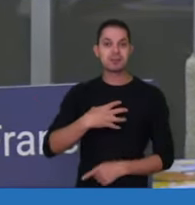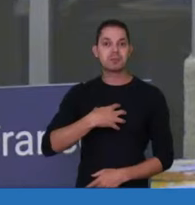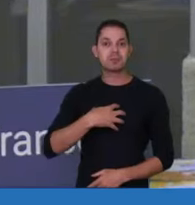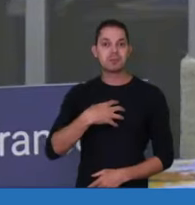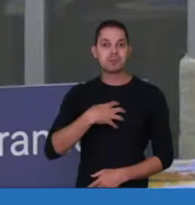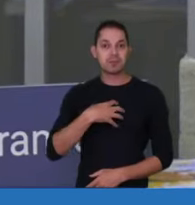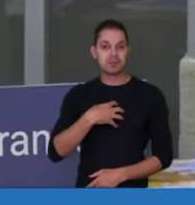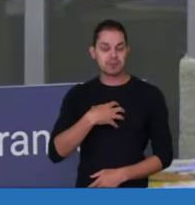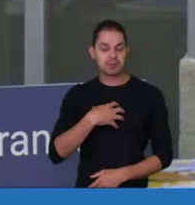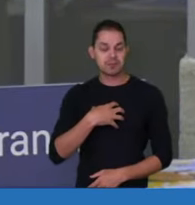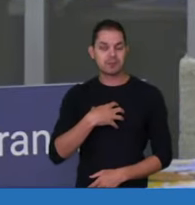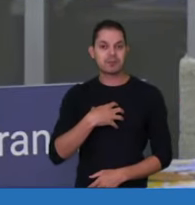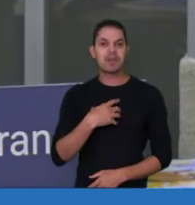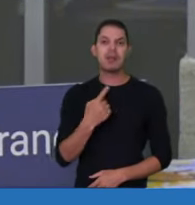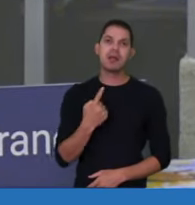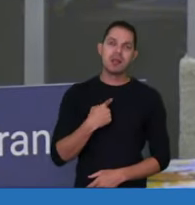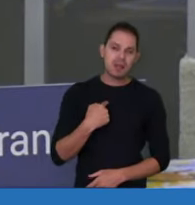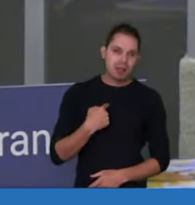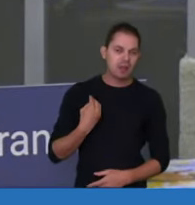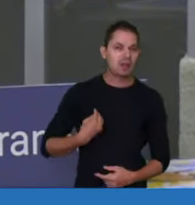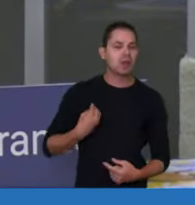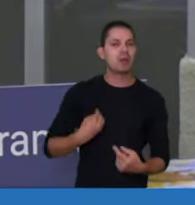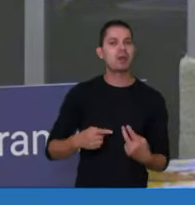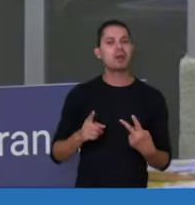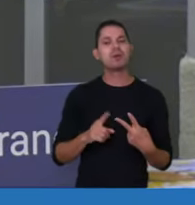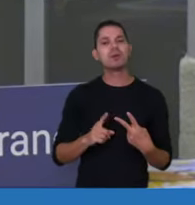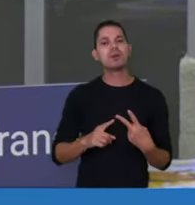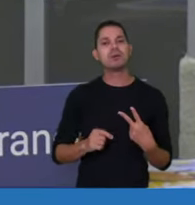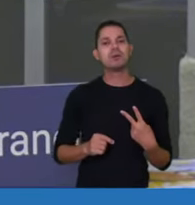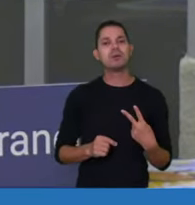Estava lá eu, a